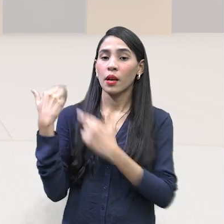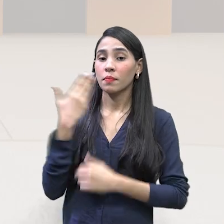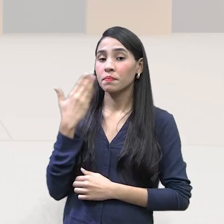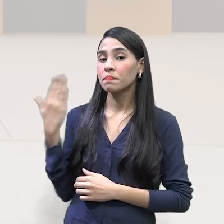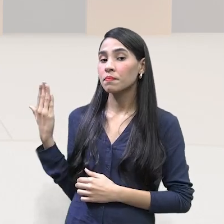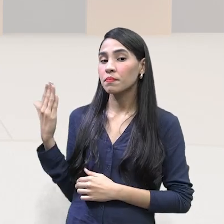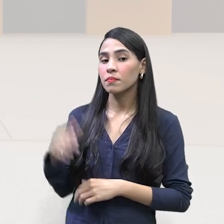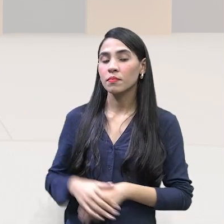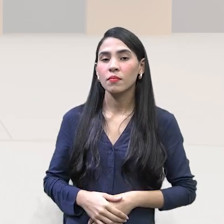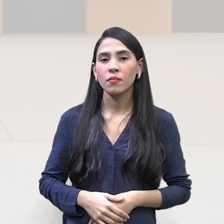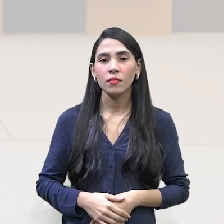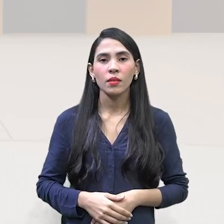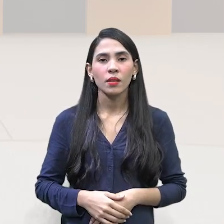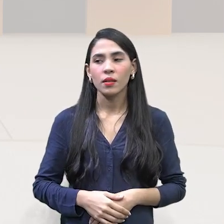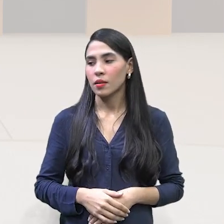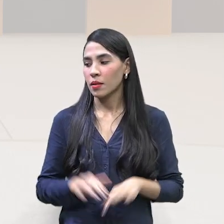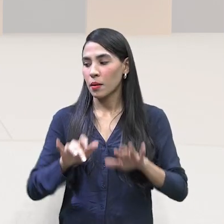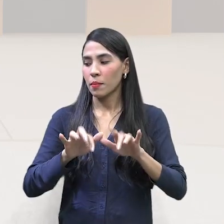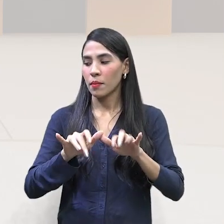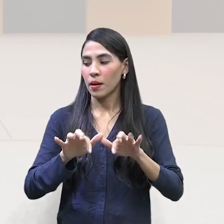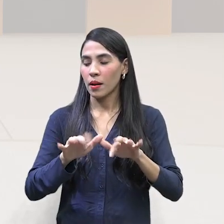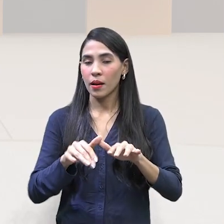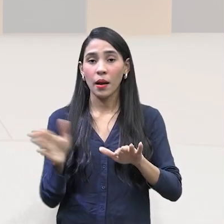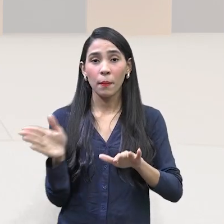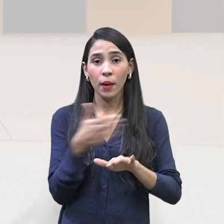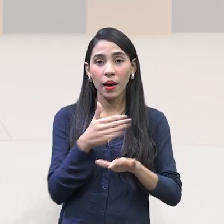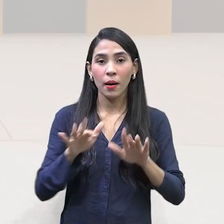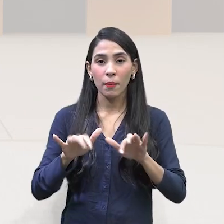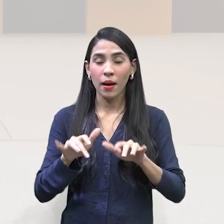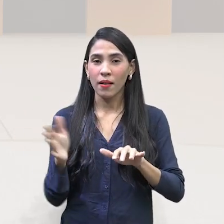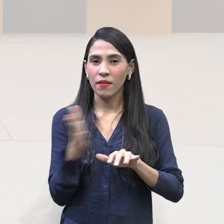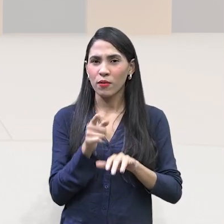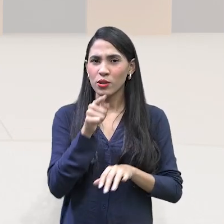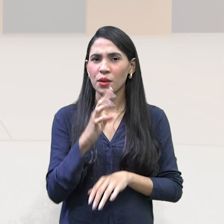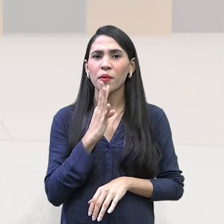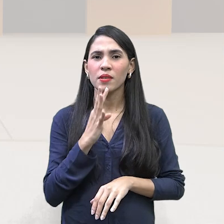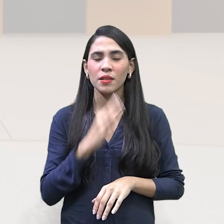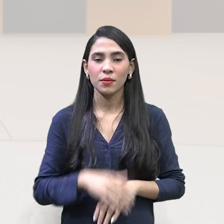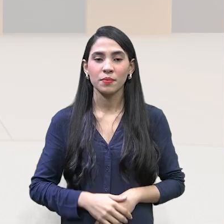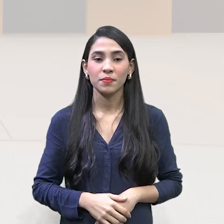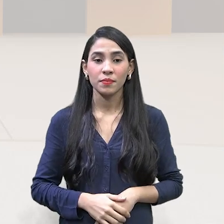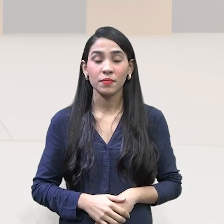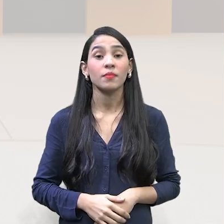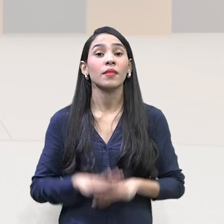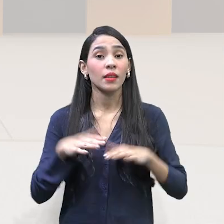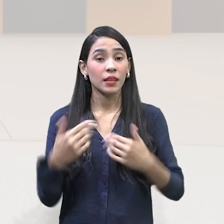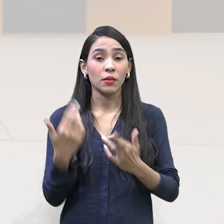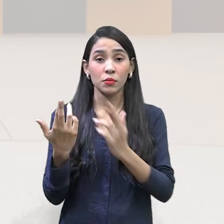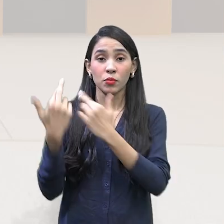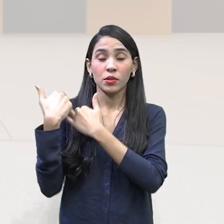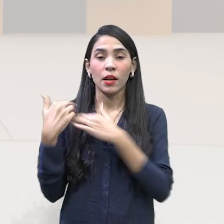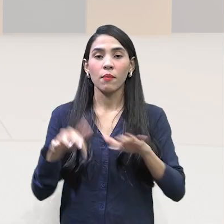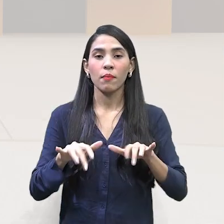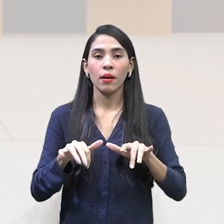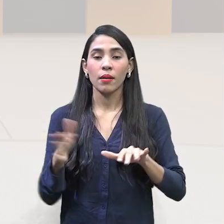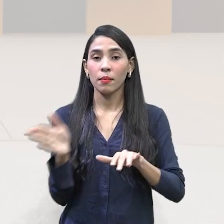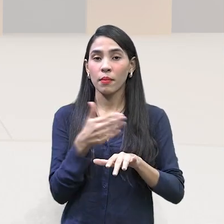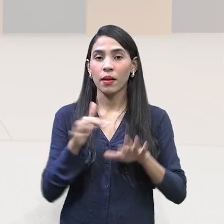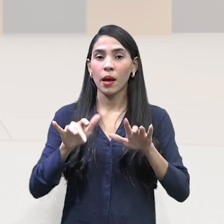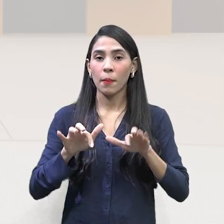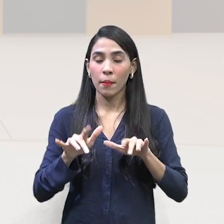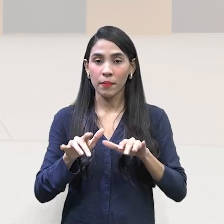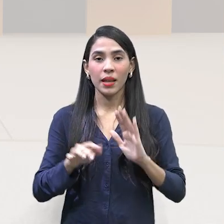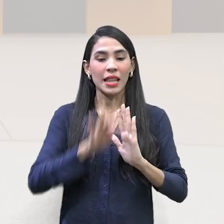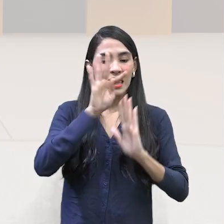perguntar, será, meu treinador, que você ainda conheceu essa profissão? Bom, olha só, a função dele, pessoal, consistia em